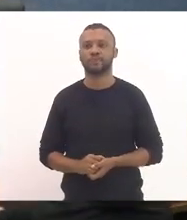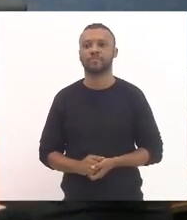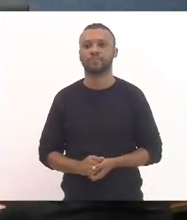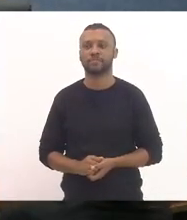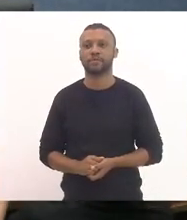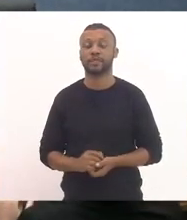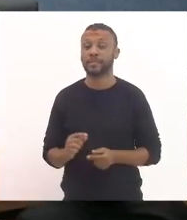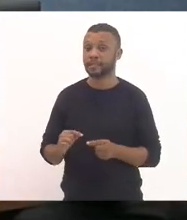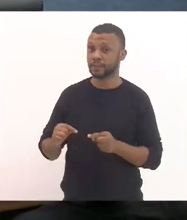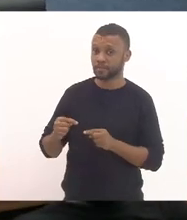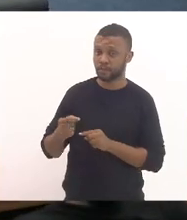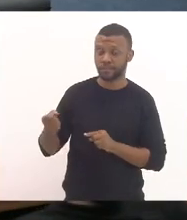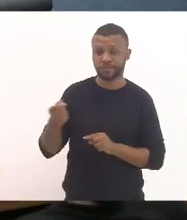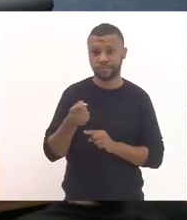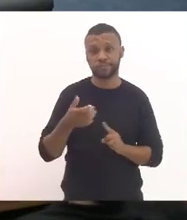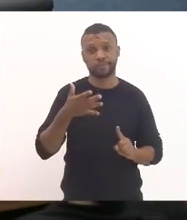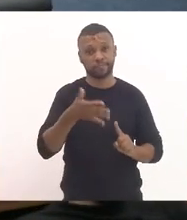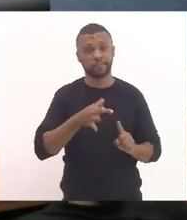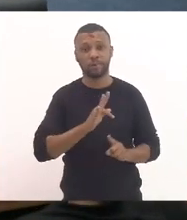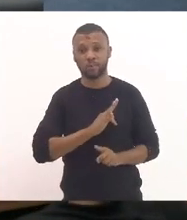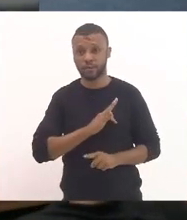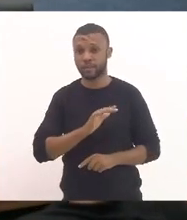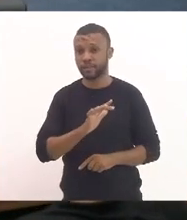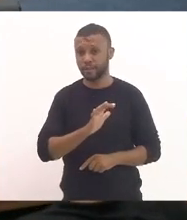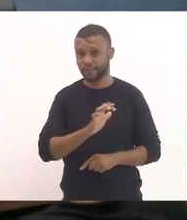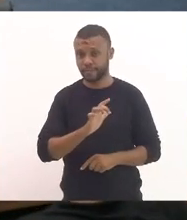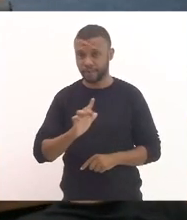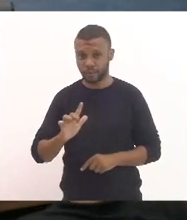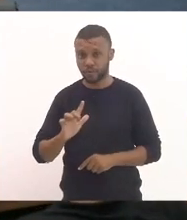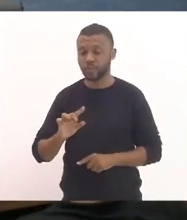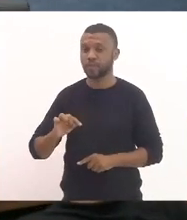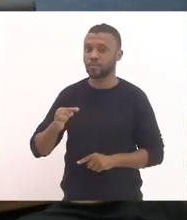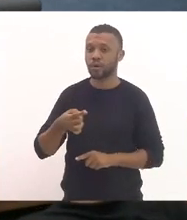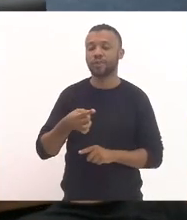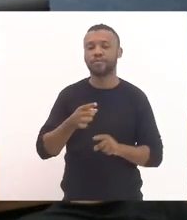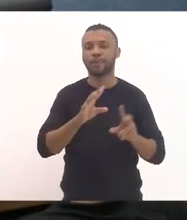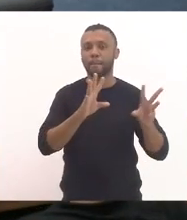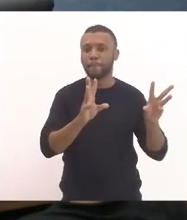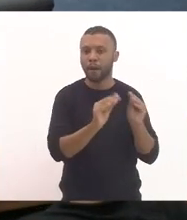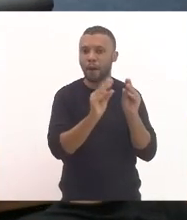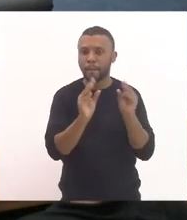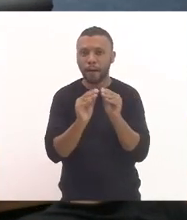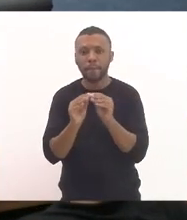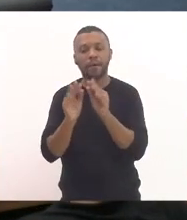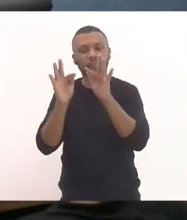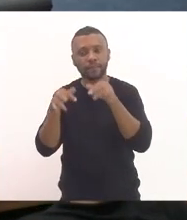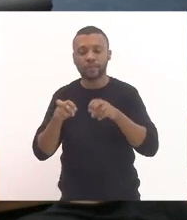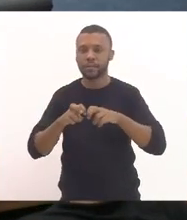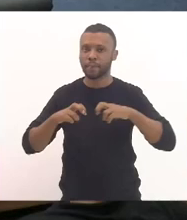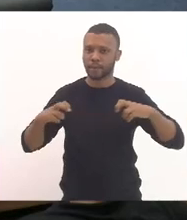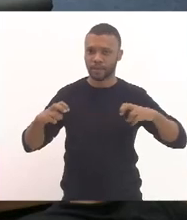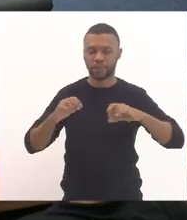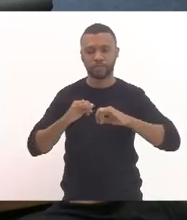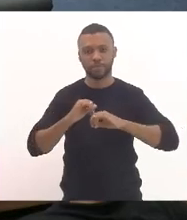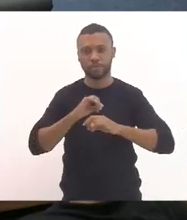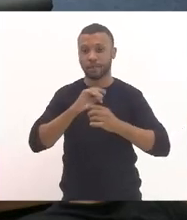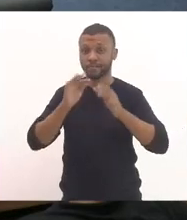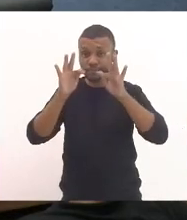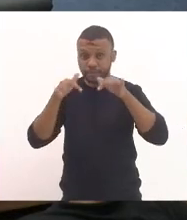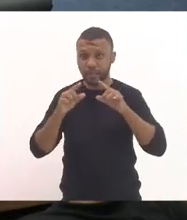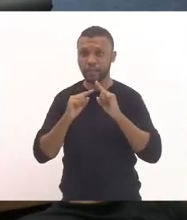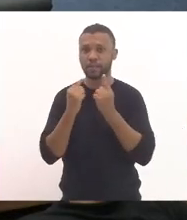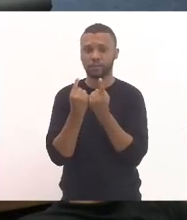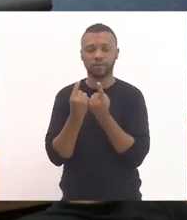e na sequência para passar a palavra para polícia civil depois das considerações finais aqui da mesa para encerrarmos a